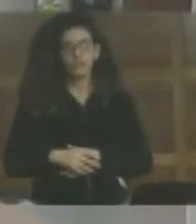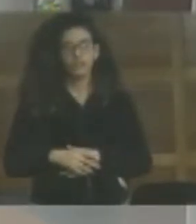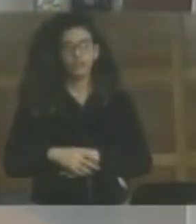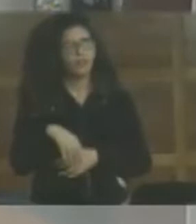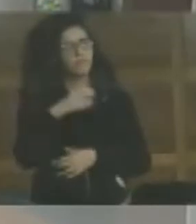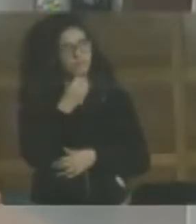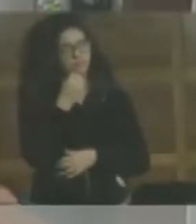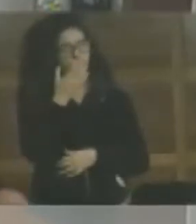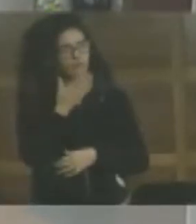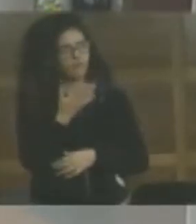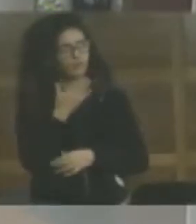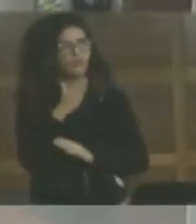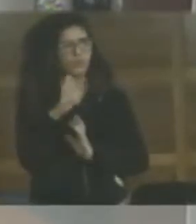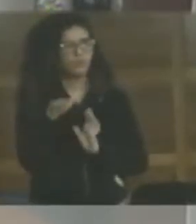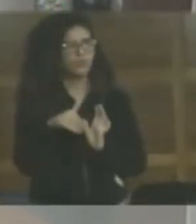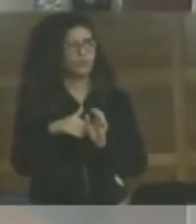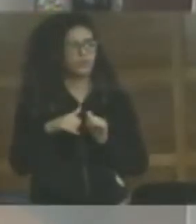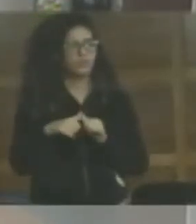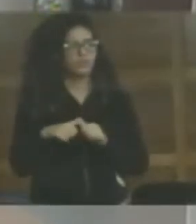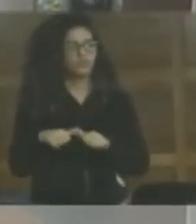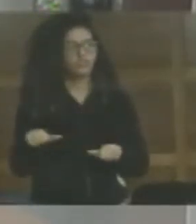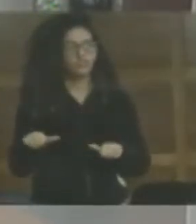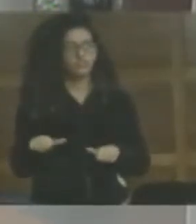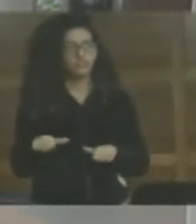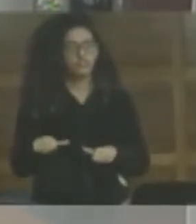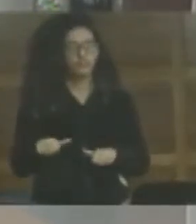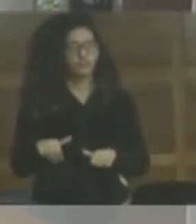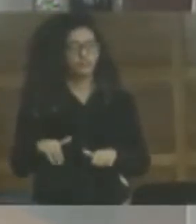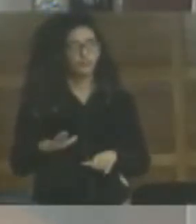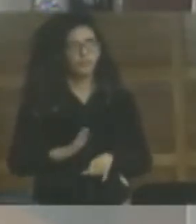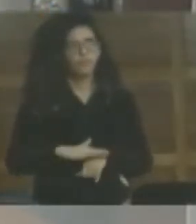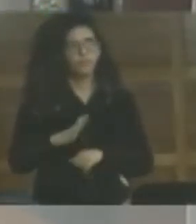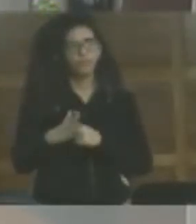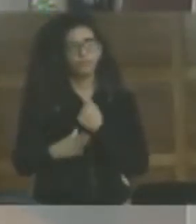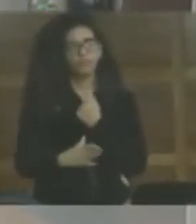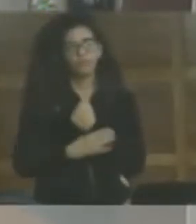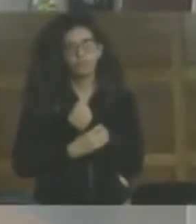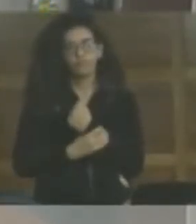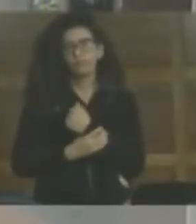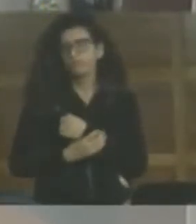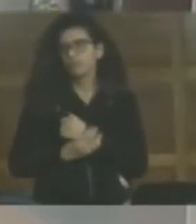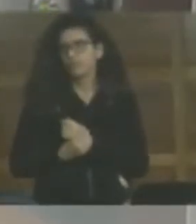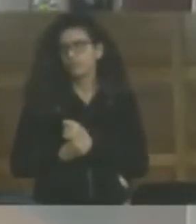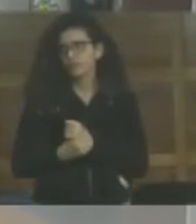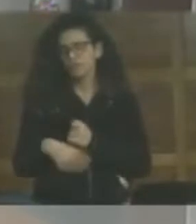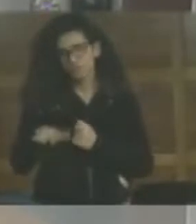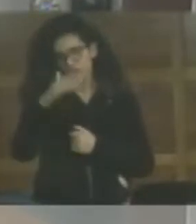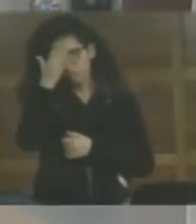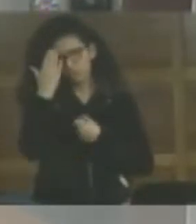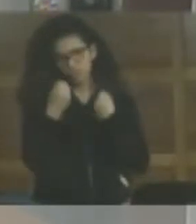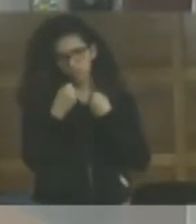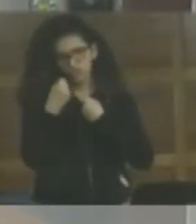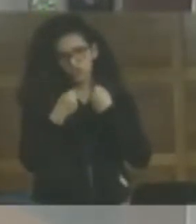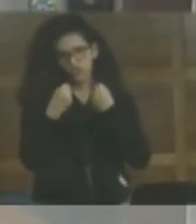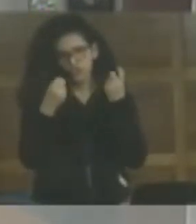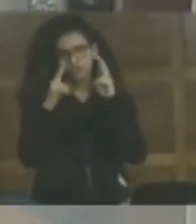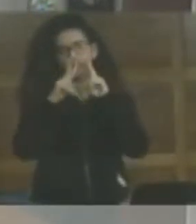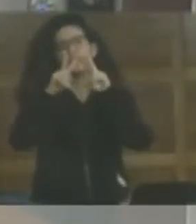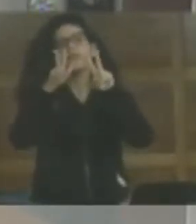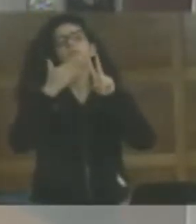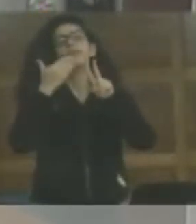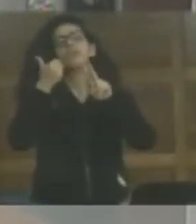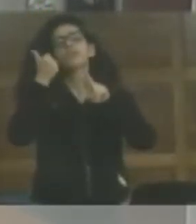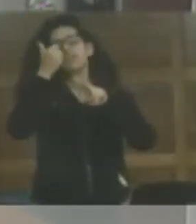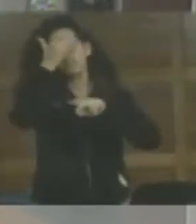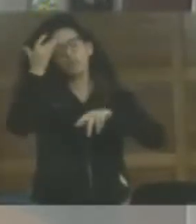bom, todos ficam aí com mais segurança dentro. O motorista, que tem uma visibilidade melhor, e o